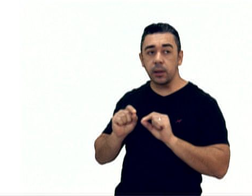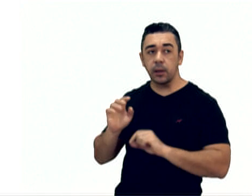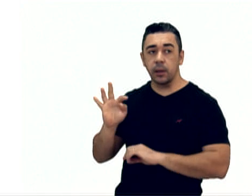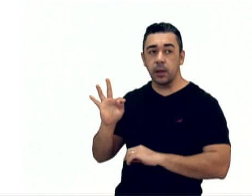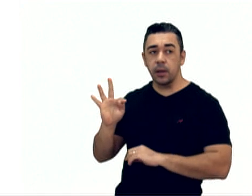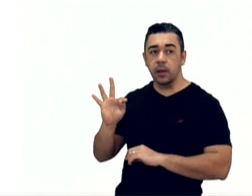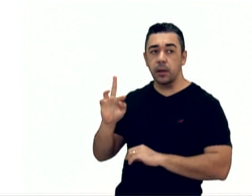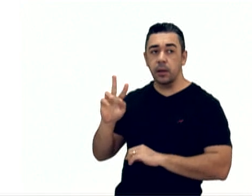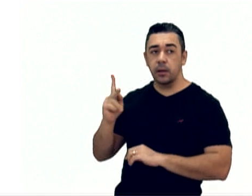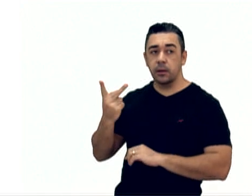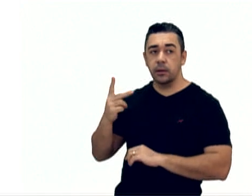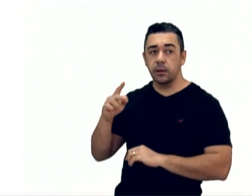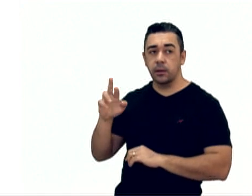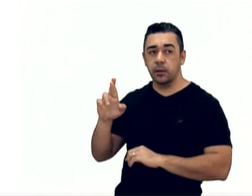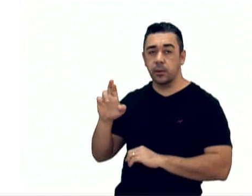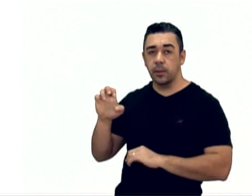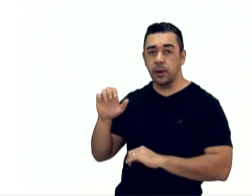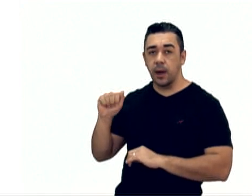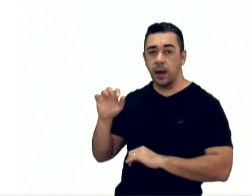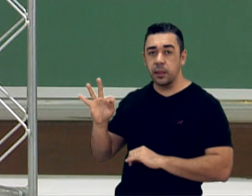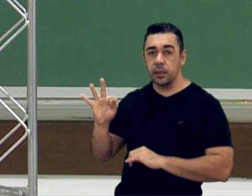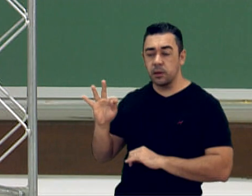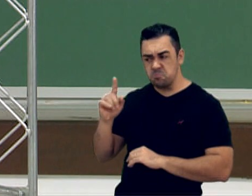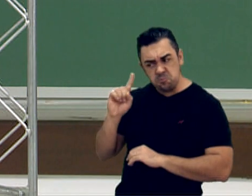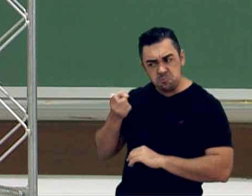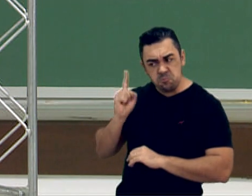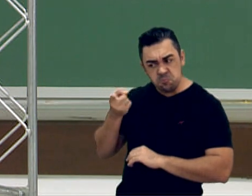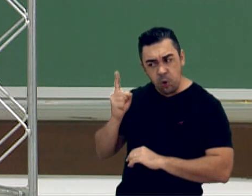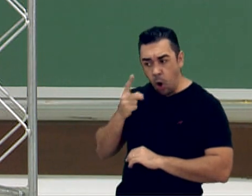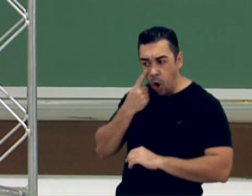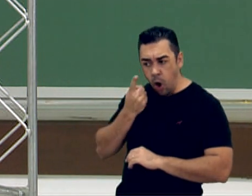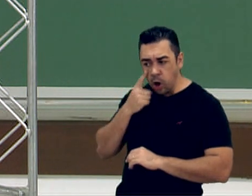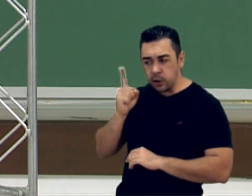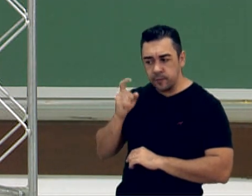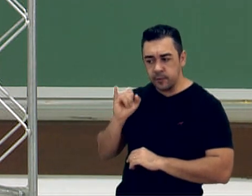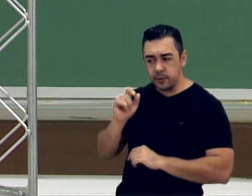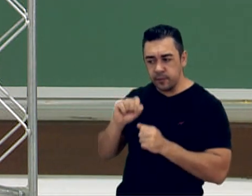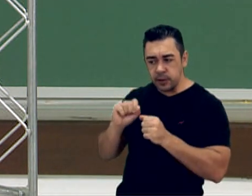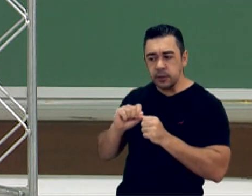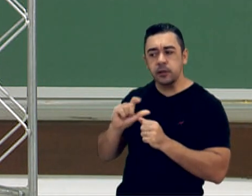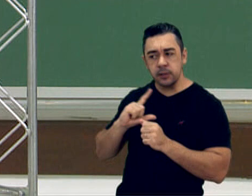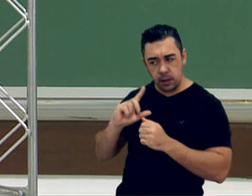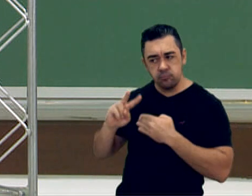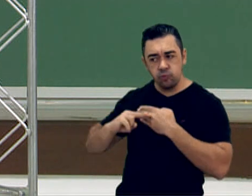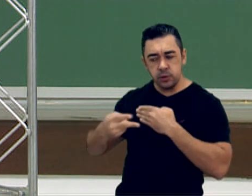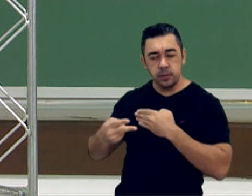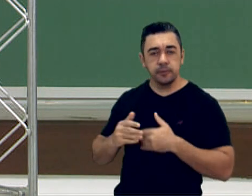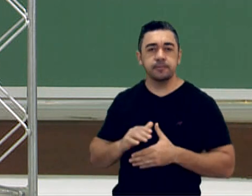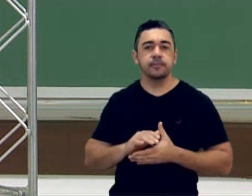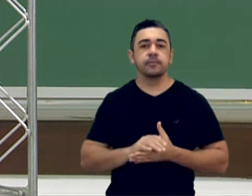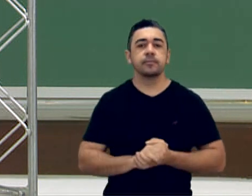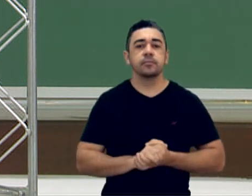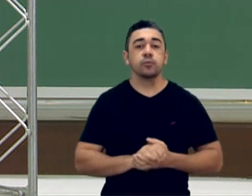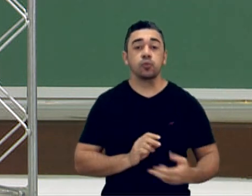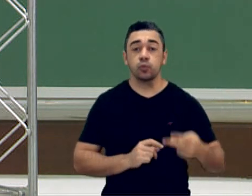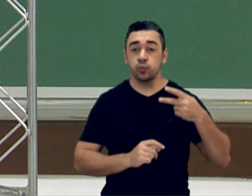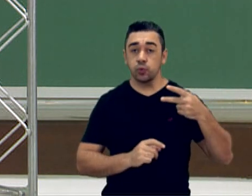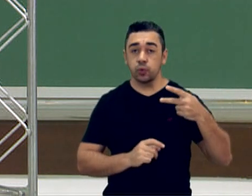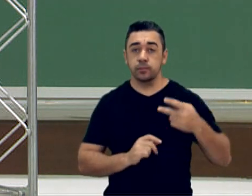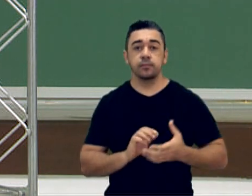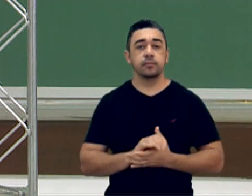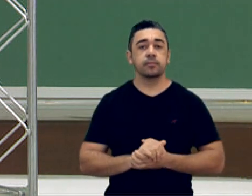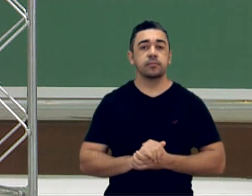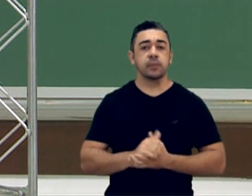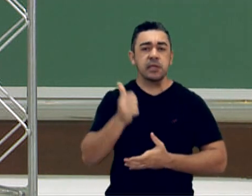threat, uma ameaça. Olha, se você fizer tal coisa, vai ter essa consequência. Number 2, a mãe